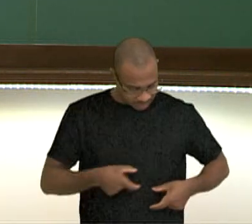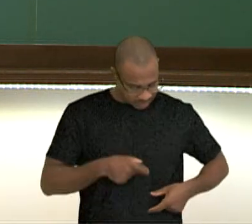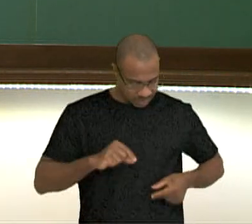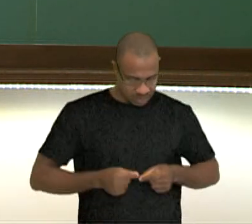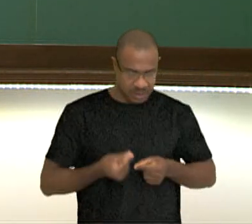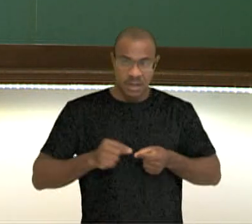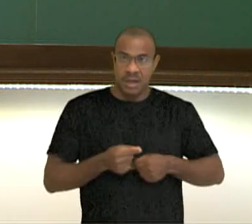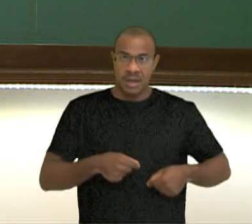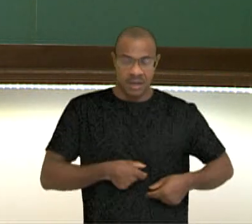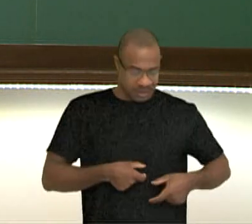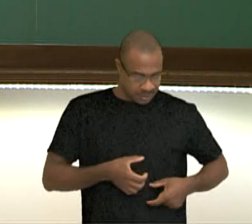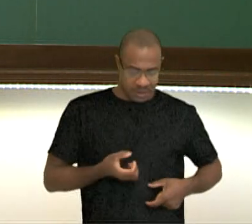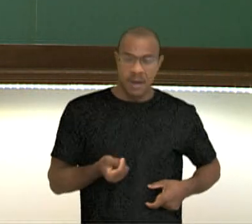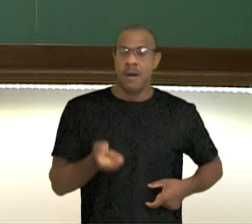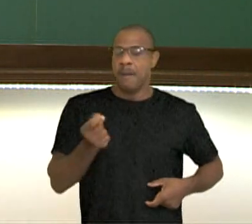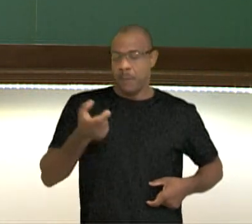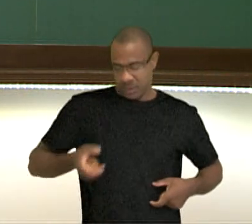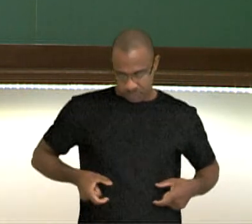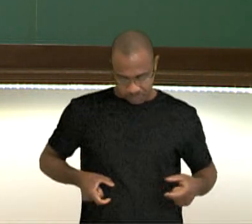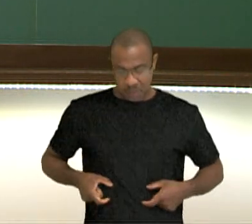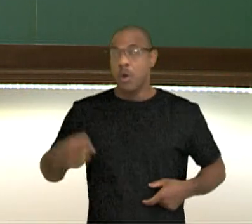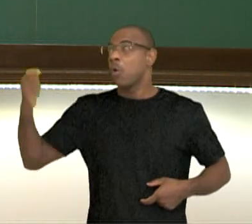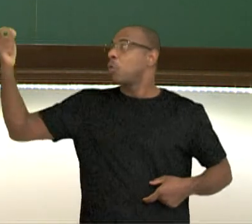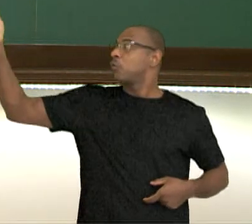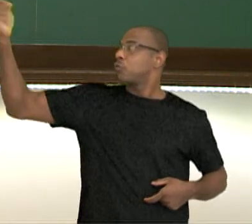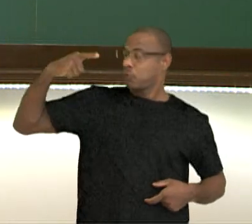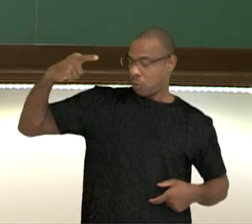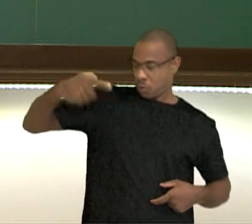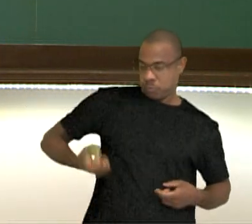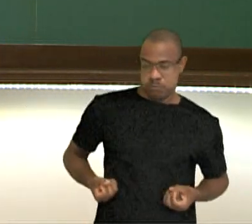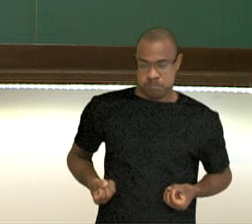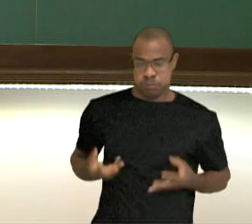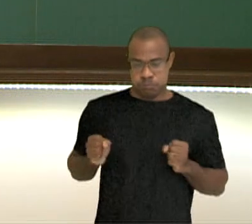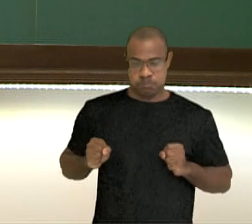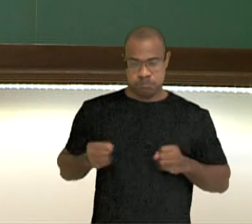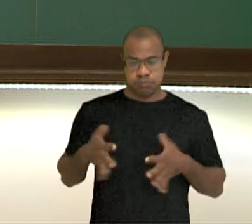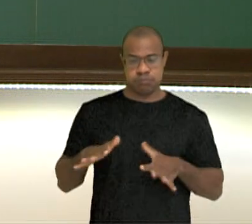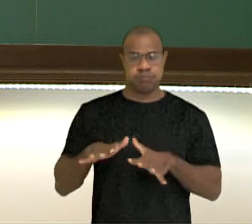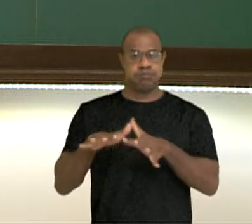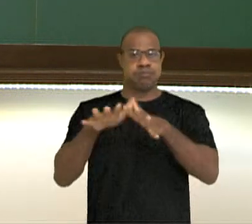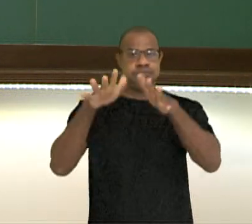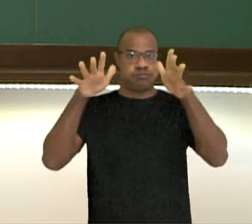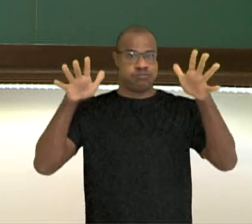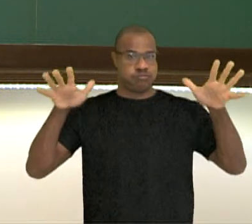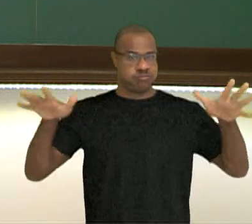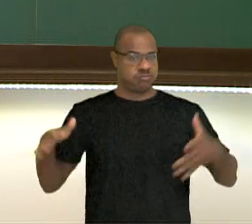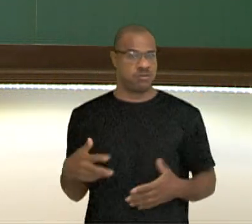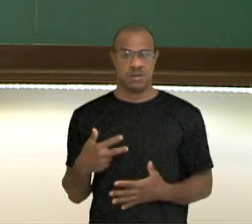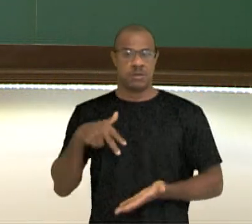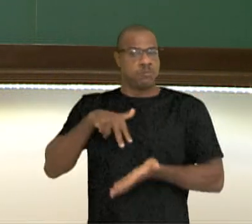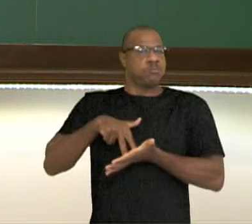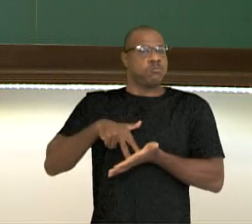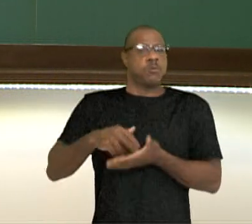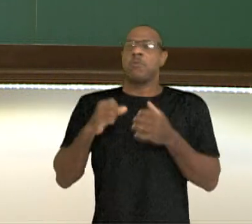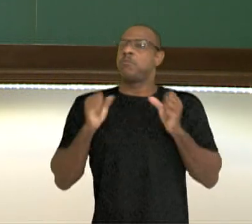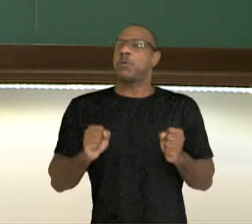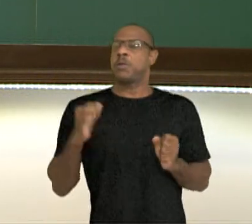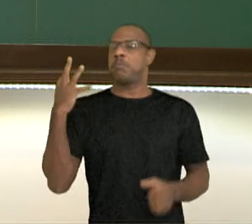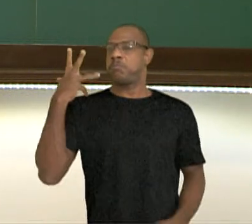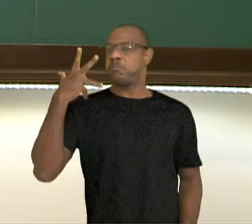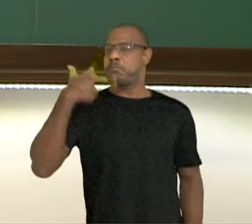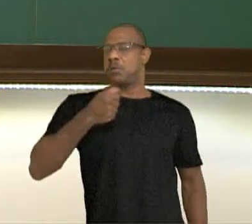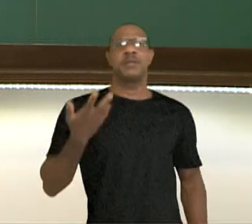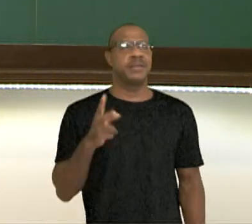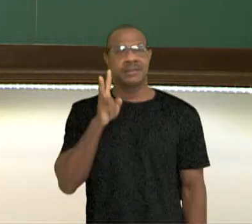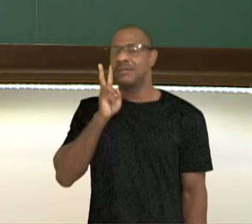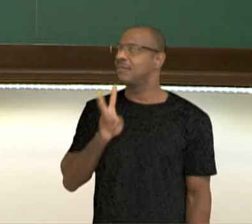sobre a roupa. O sol batia e brilhava, reluzia, né? Uma sensação de imponência, de beleza, né?